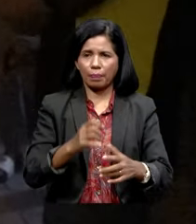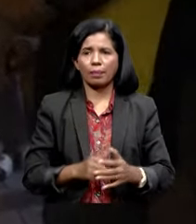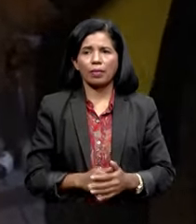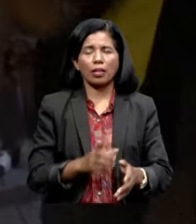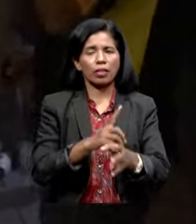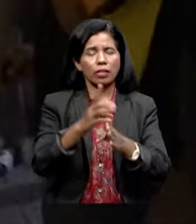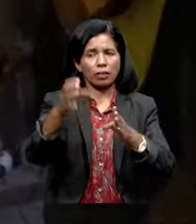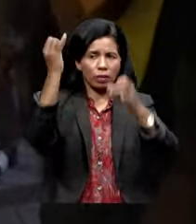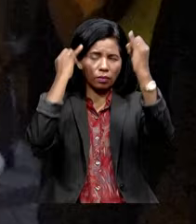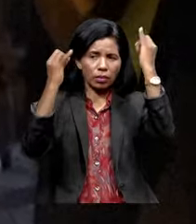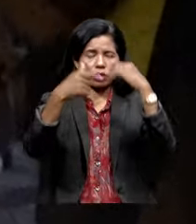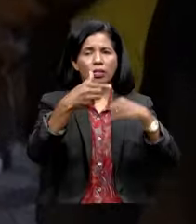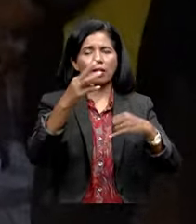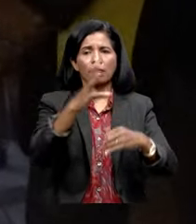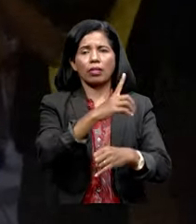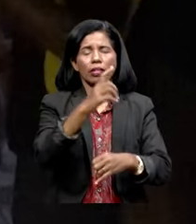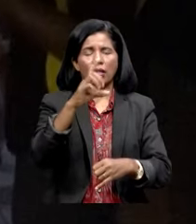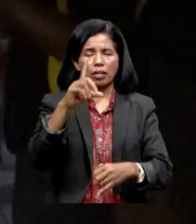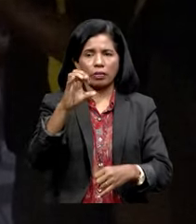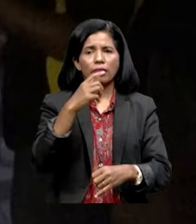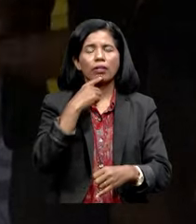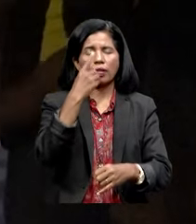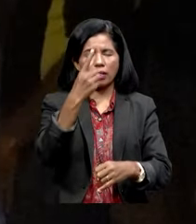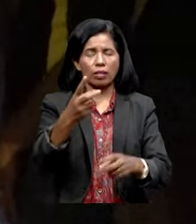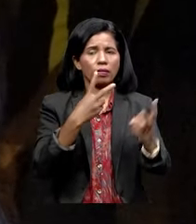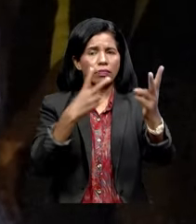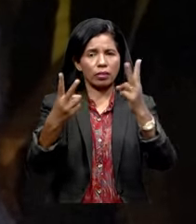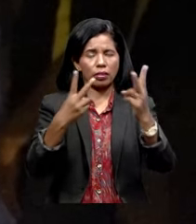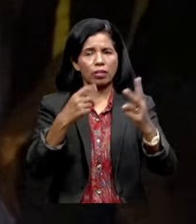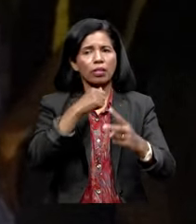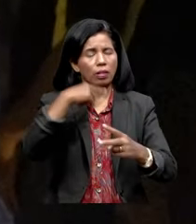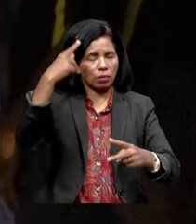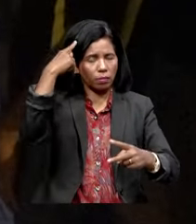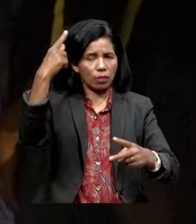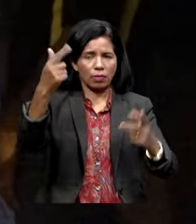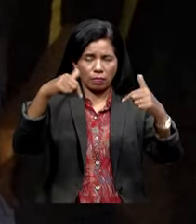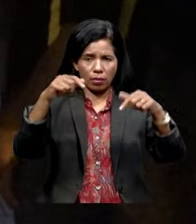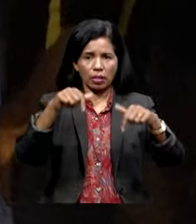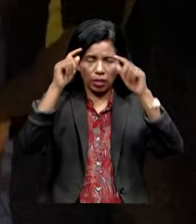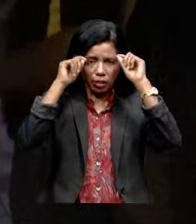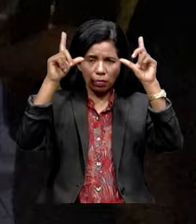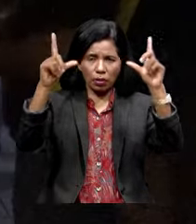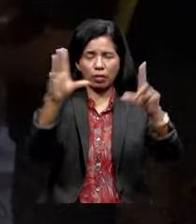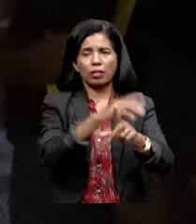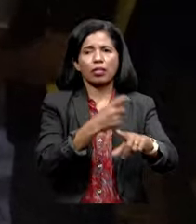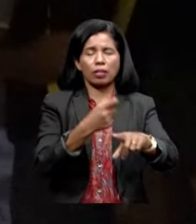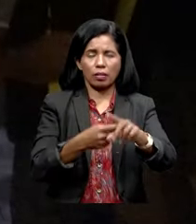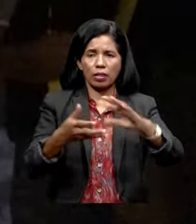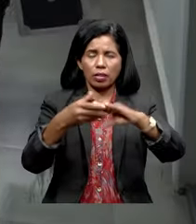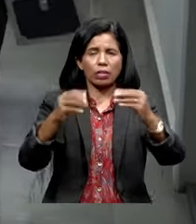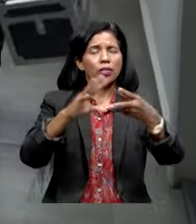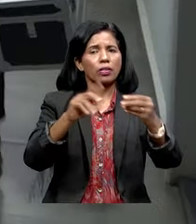Diretor Informação GMN Delfim de Oliveira Hateten, Visita Santo Padre Papa Francisco Nienia Timor-Leste, momento histórico